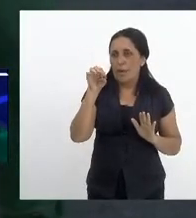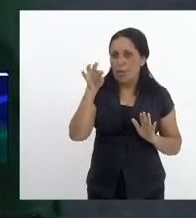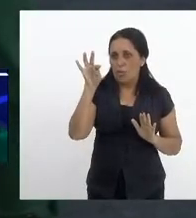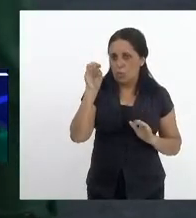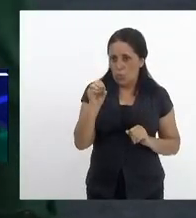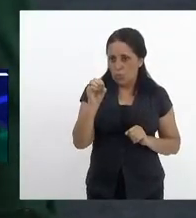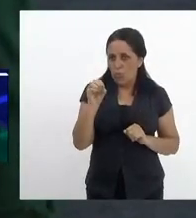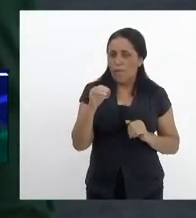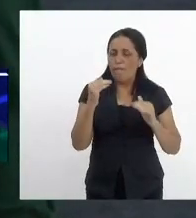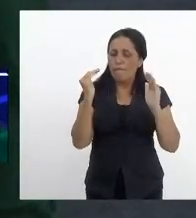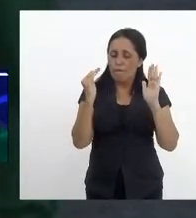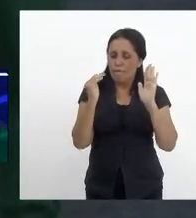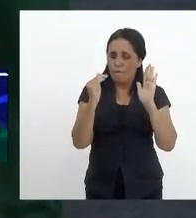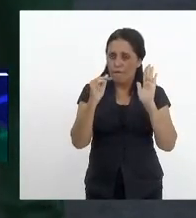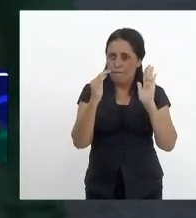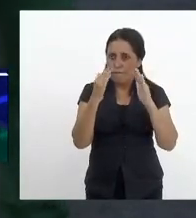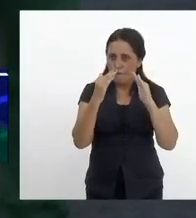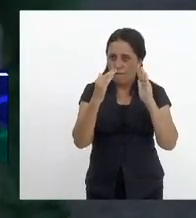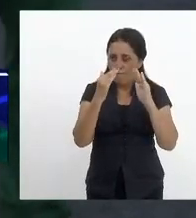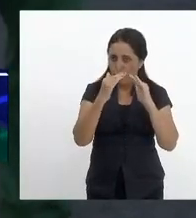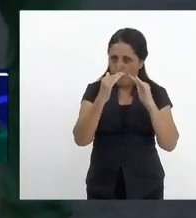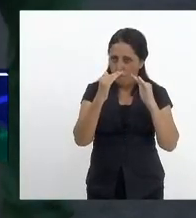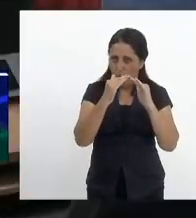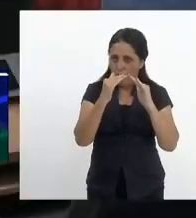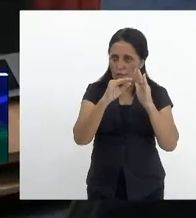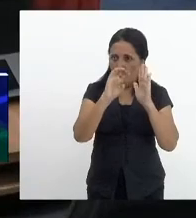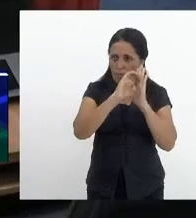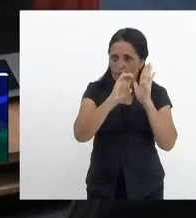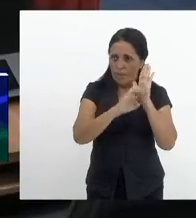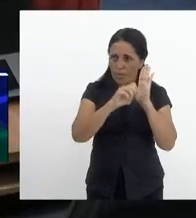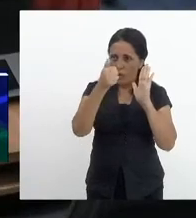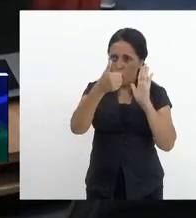às emendas 1 e 2.